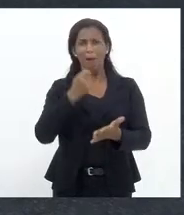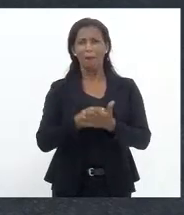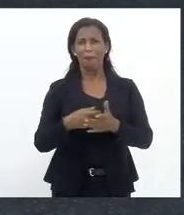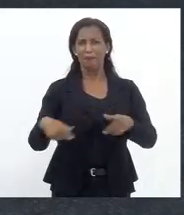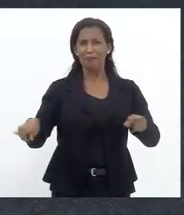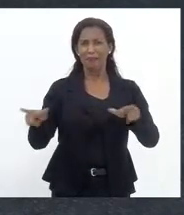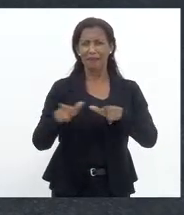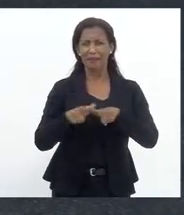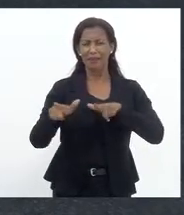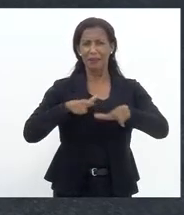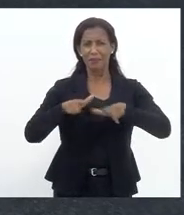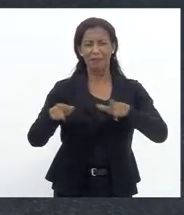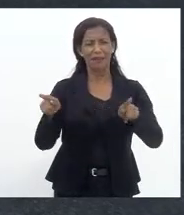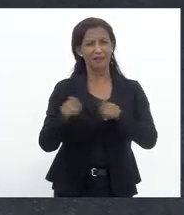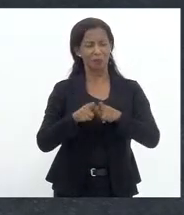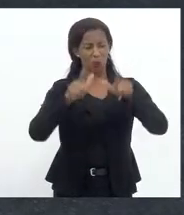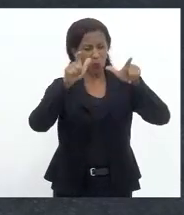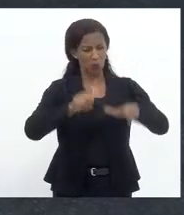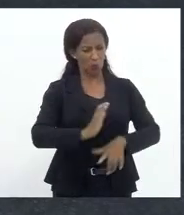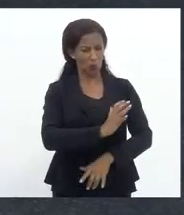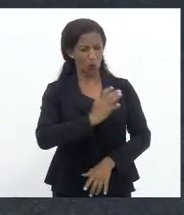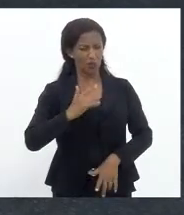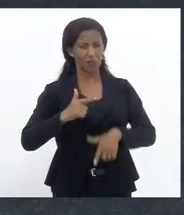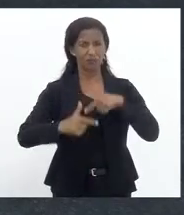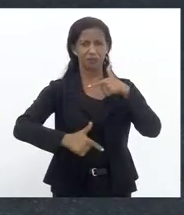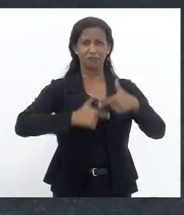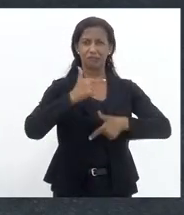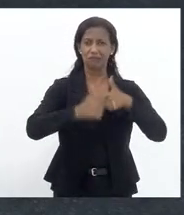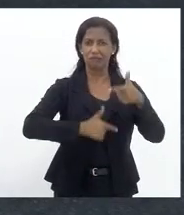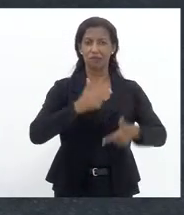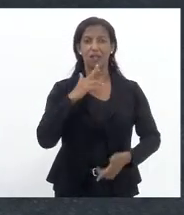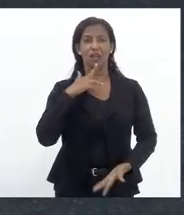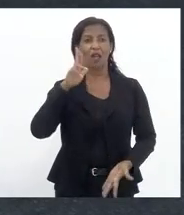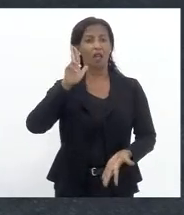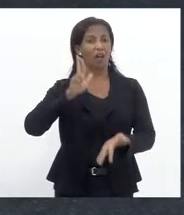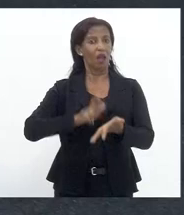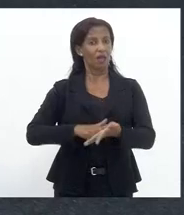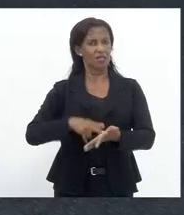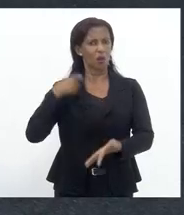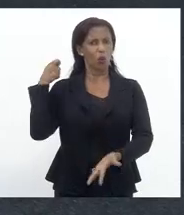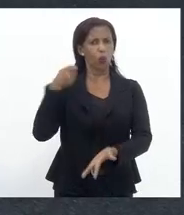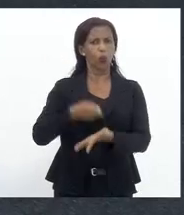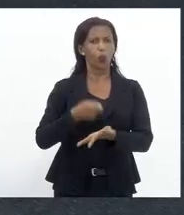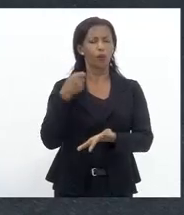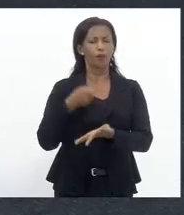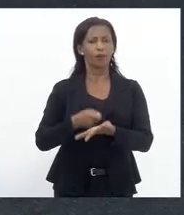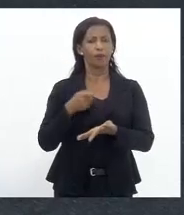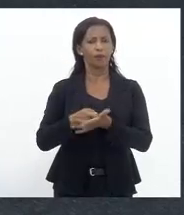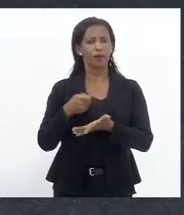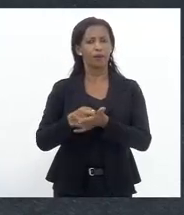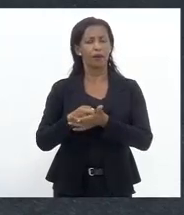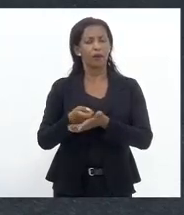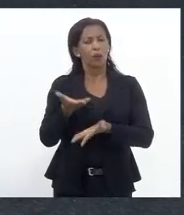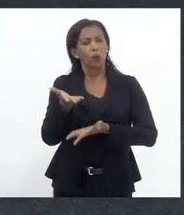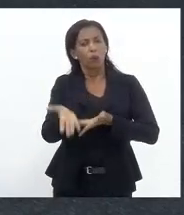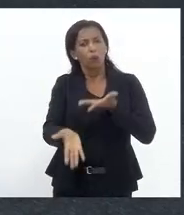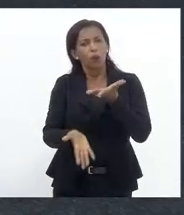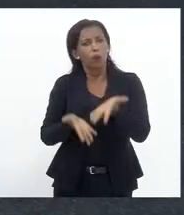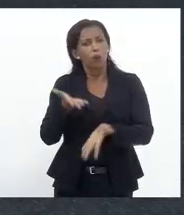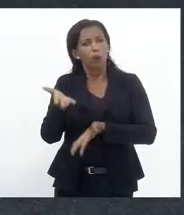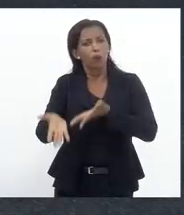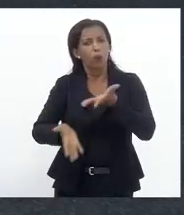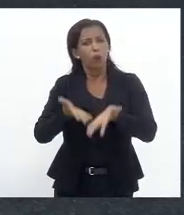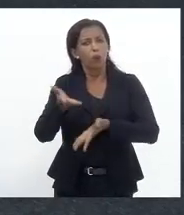em razão das péssimas condições de trabalho, em razão da sua obrigação de zelar